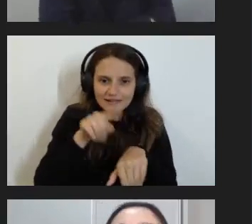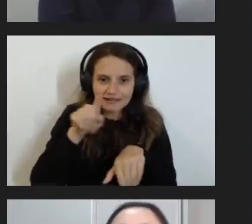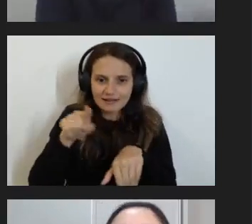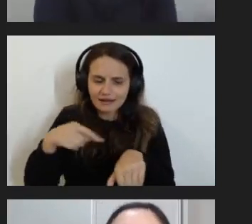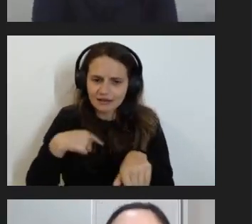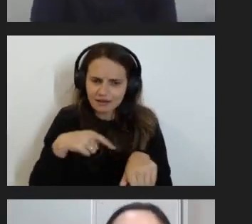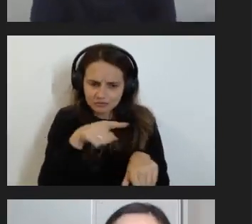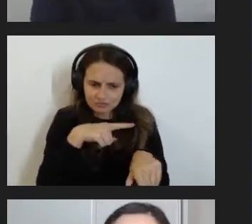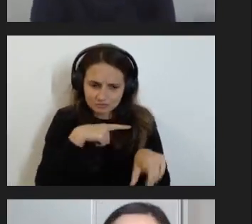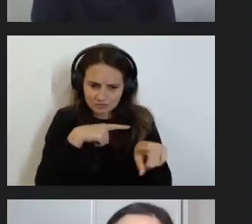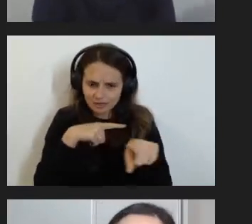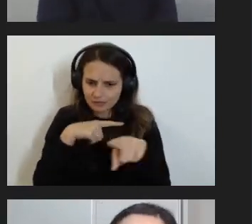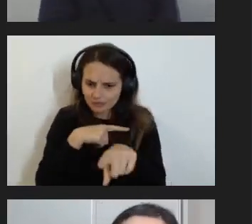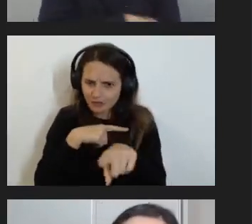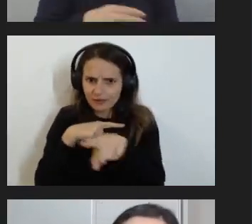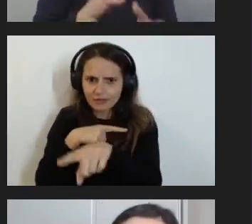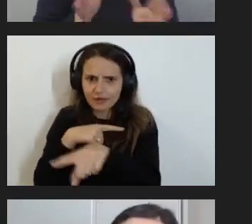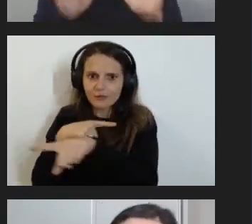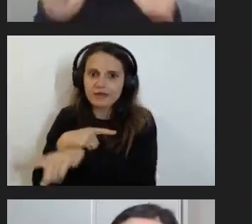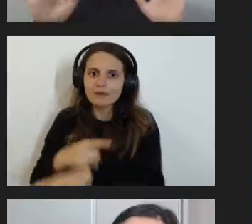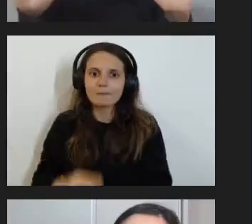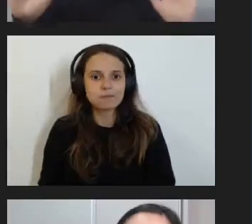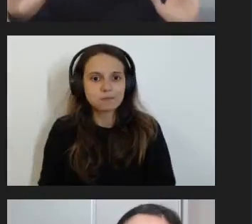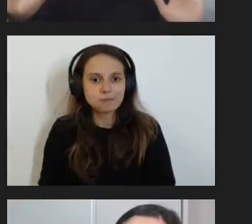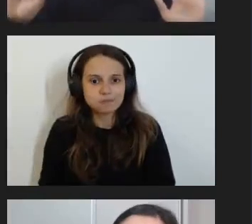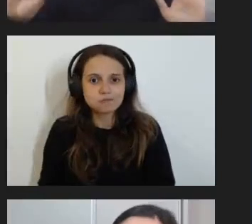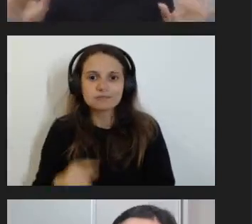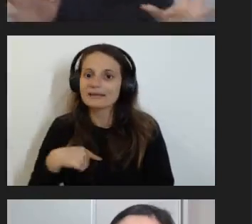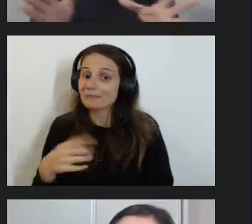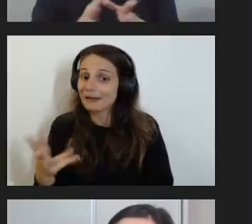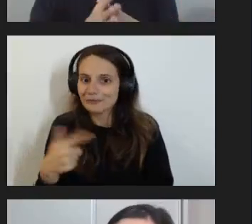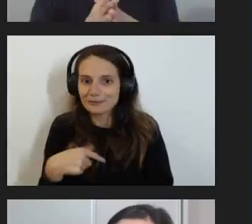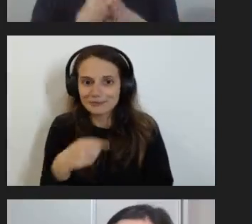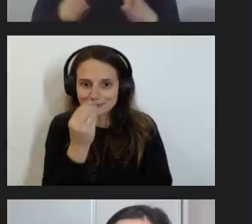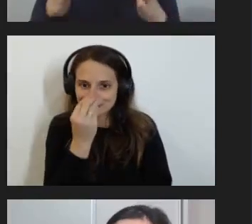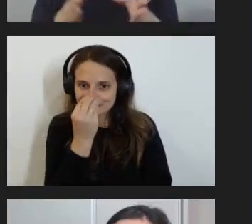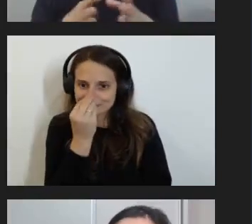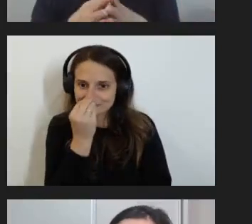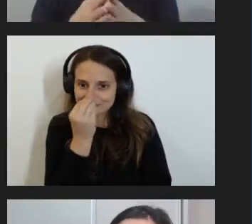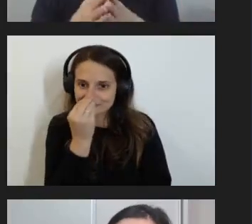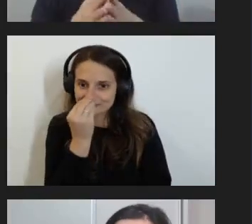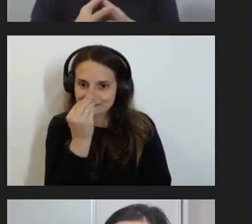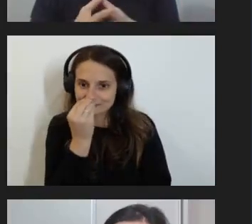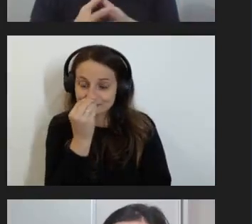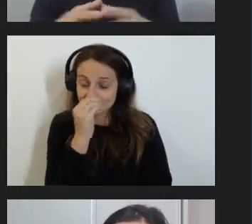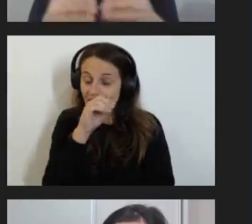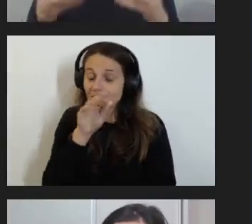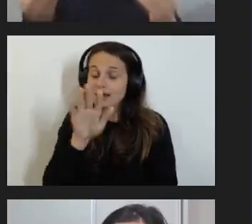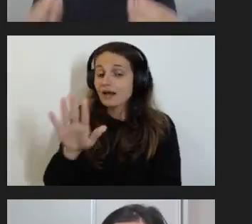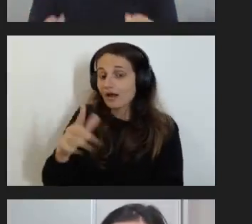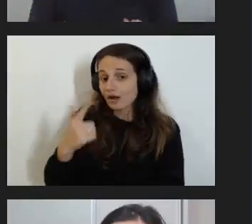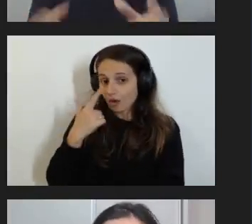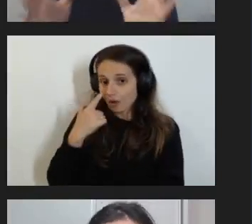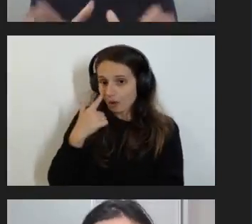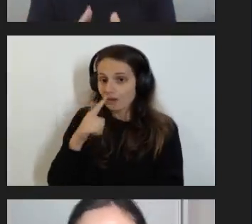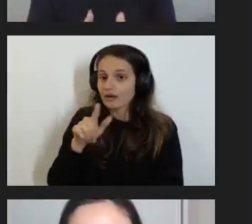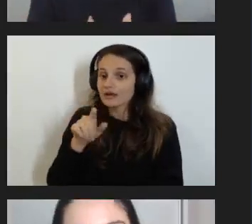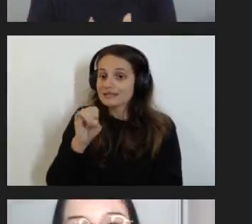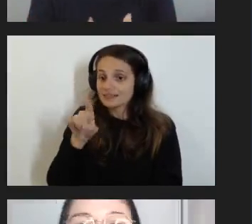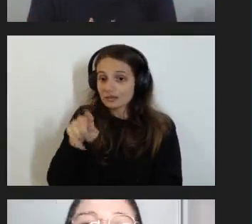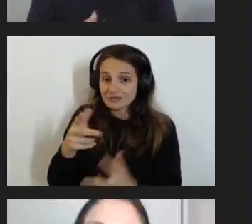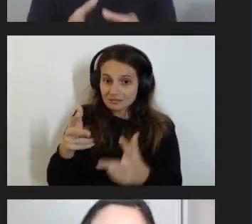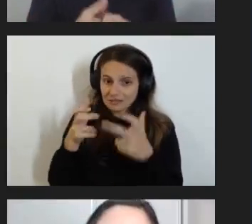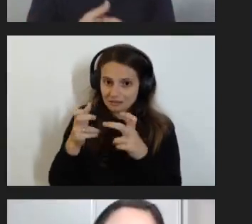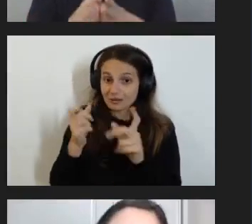Ai, engraçado, mas gente. foi maravilhoso. Ok, né? Isso se identificou, é um sinal de alerta positivo,